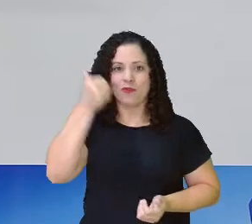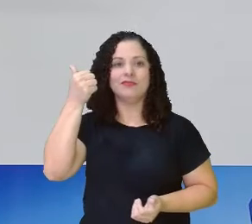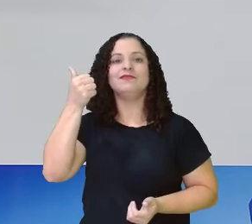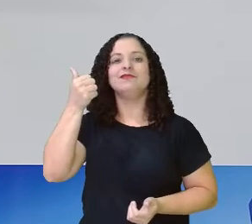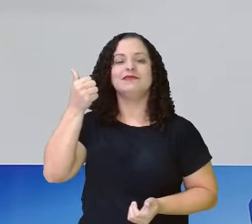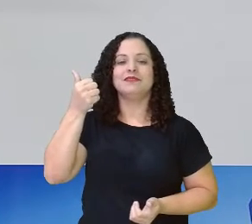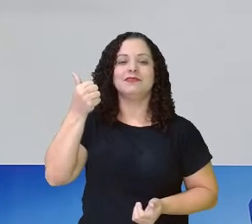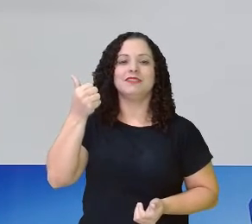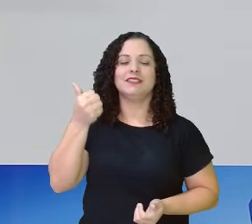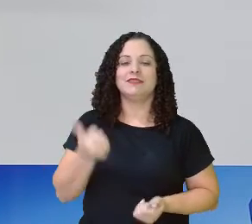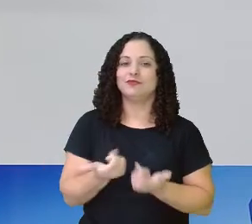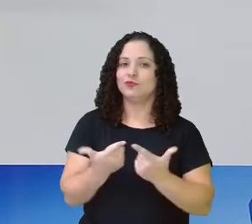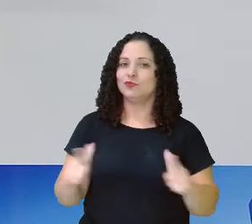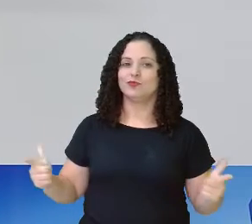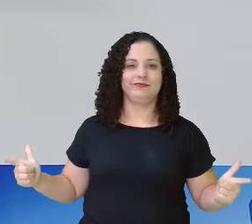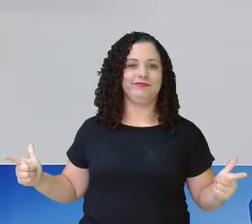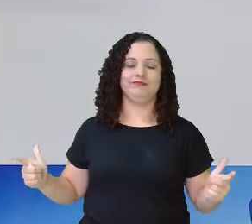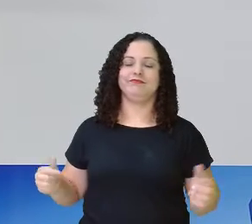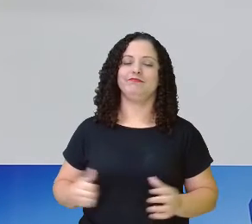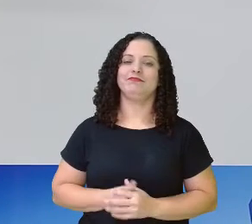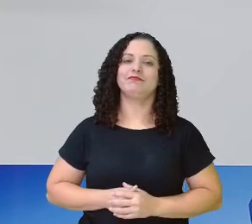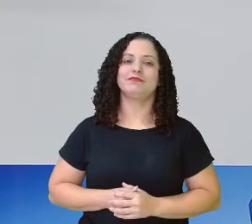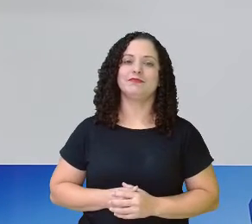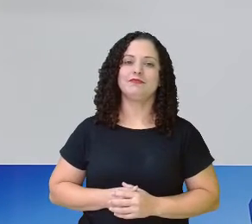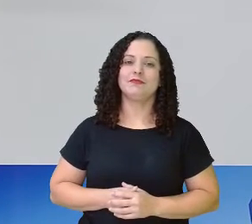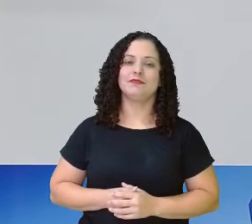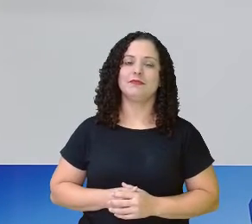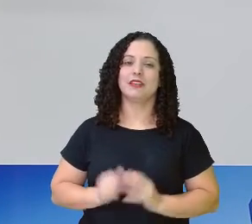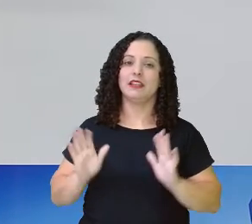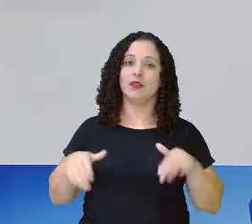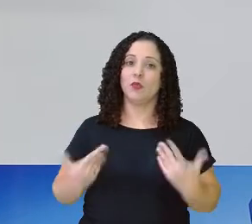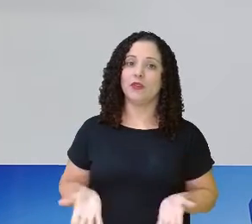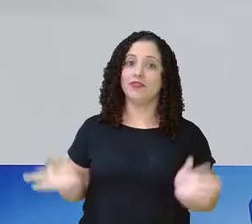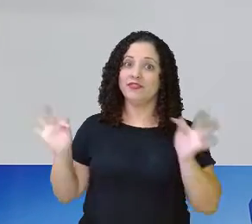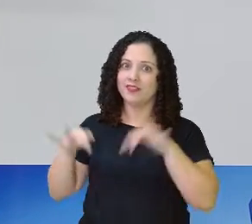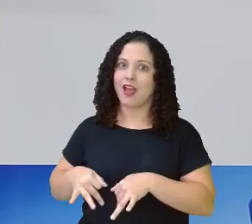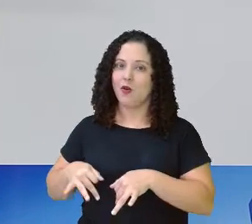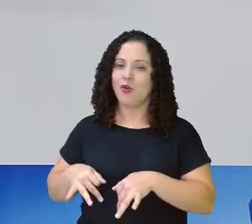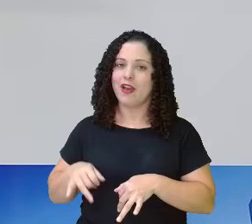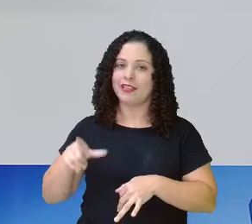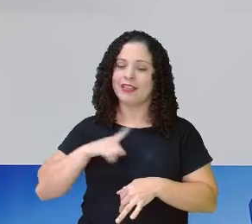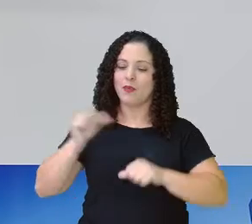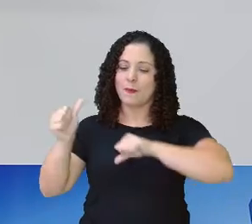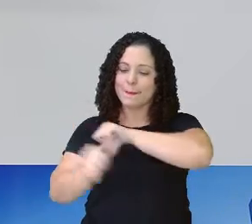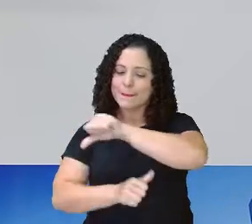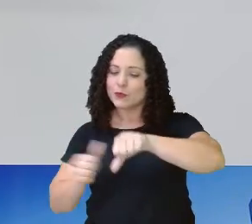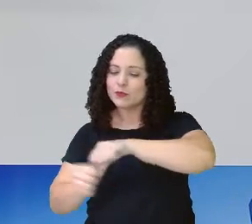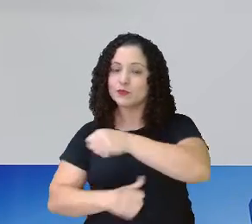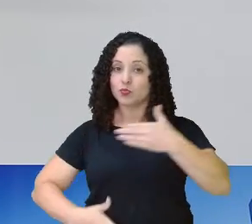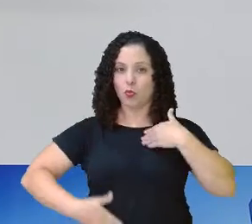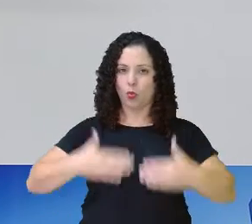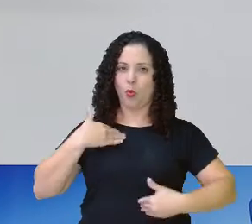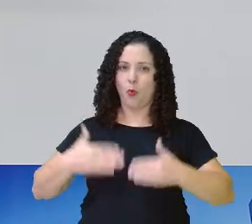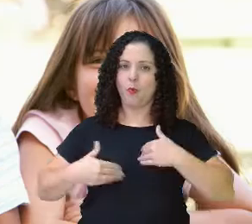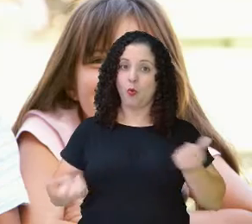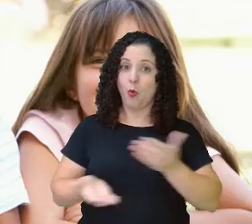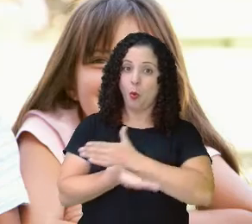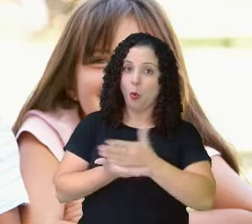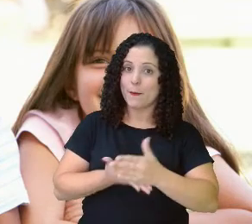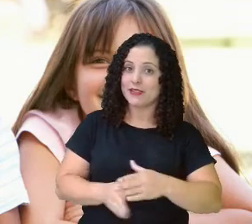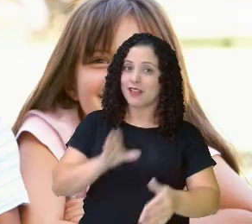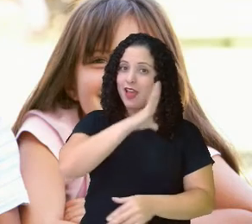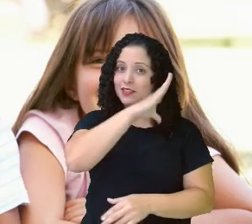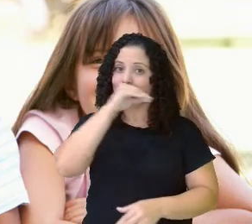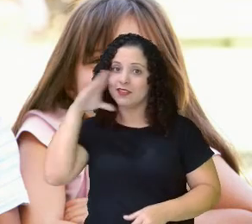suprir esse déficit que foi feito. E no final da infância a gente passa por uma transição para entrar na adolescência. Essa transição é